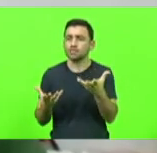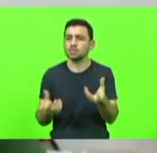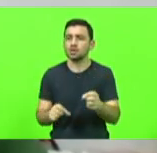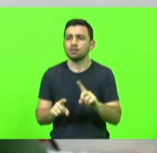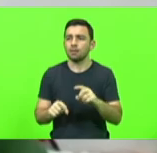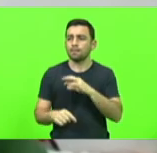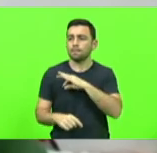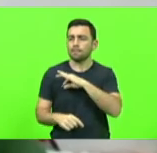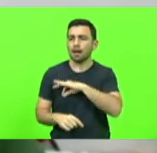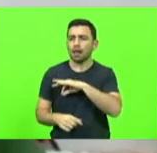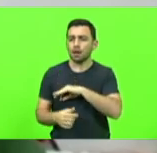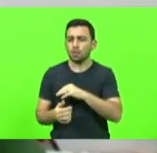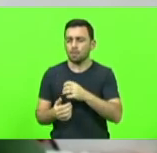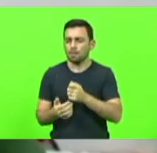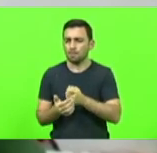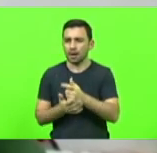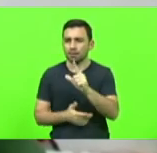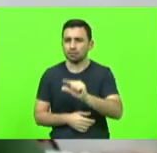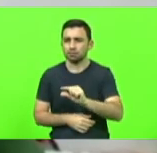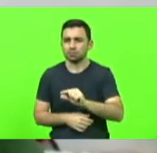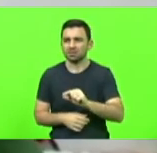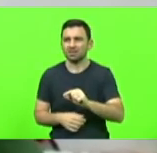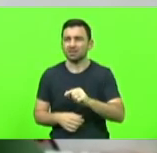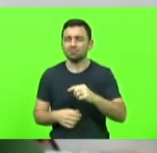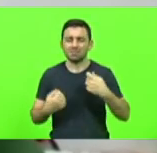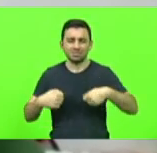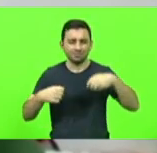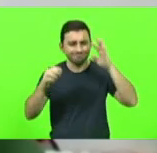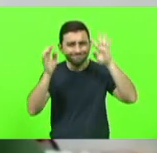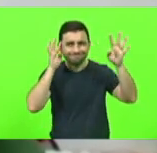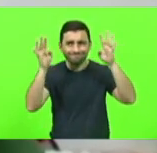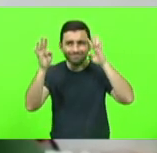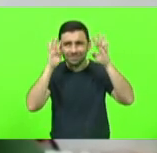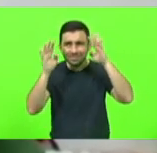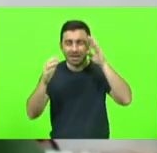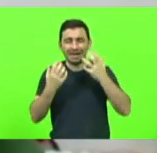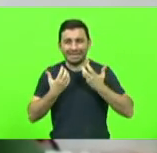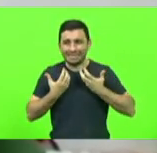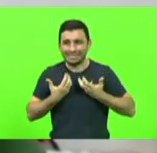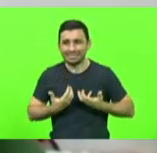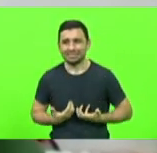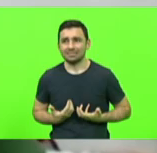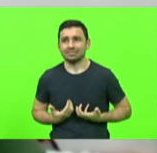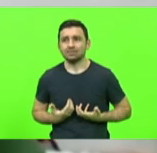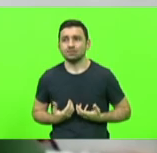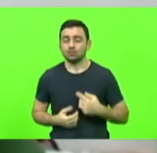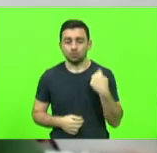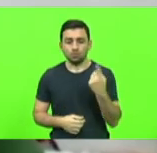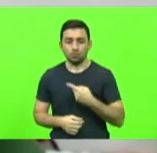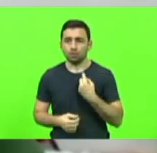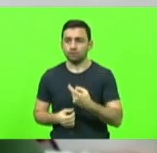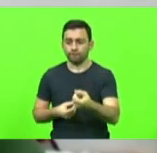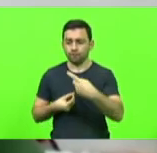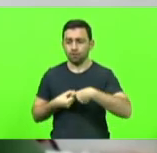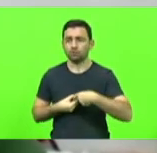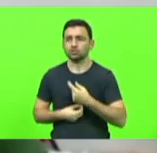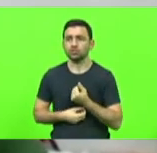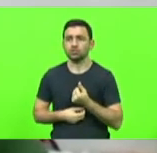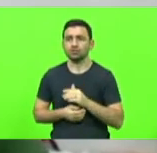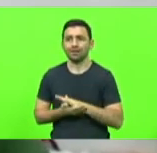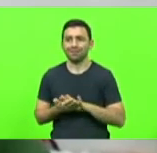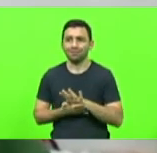mal. O trabalho demanda muito raciocínio, é muito cansativo e não temos retorno financeiro. Fecha